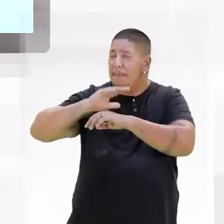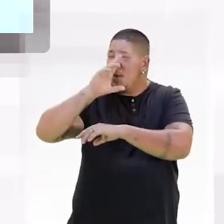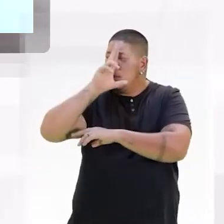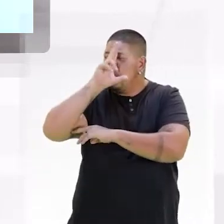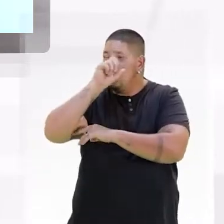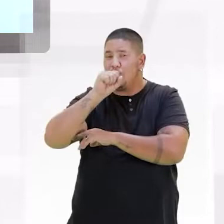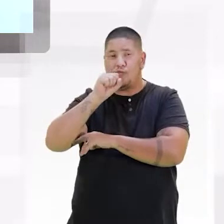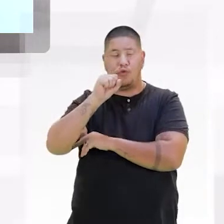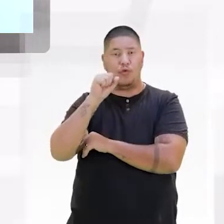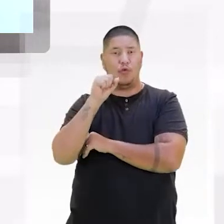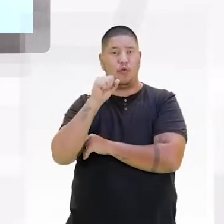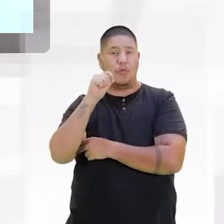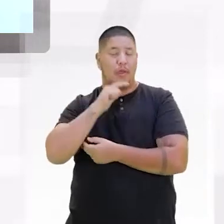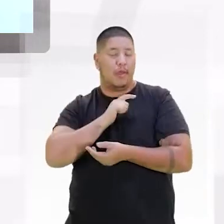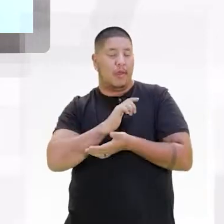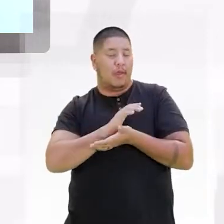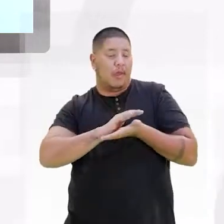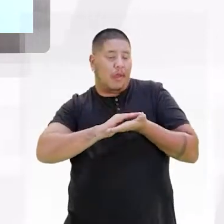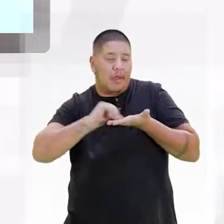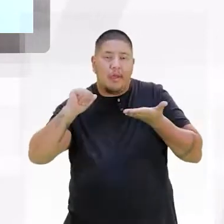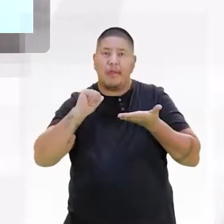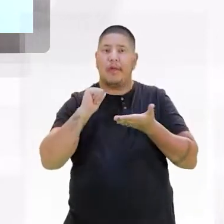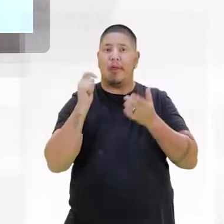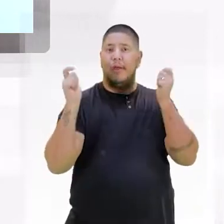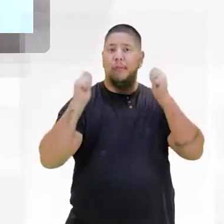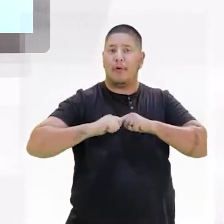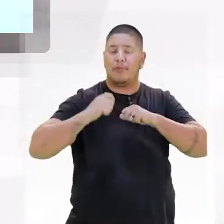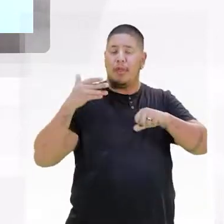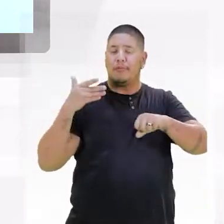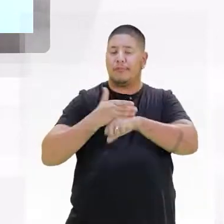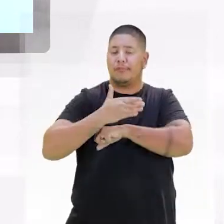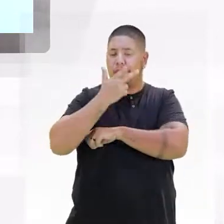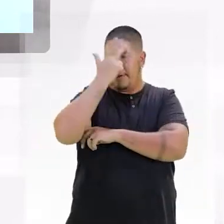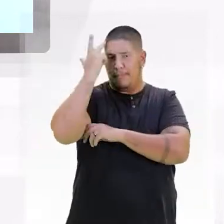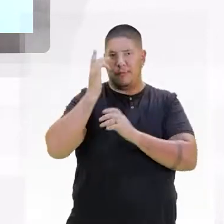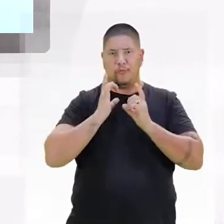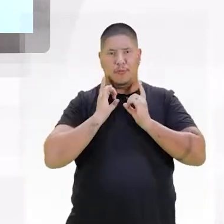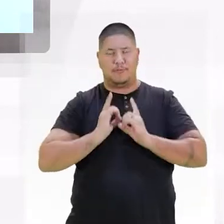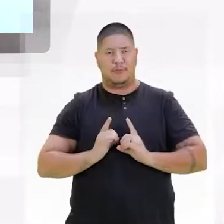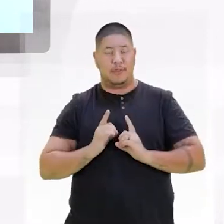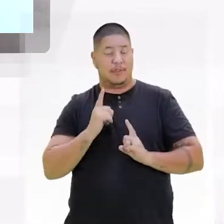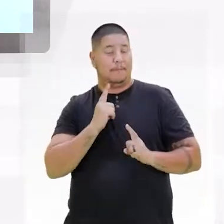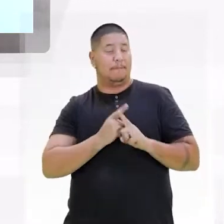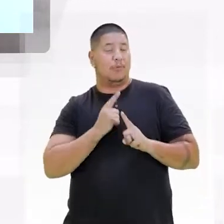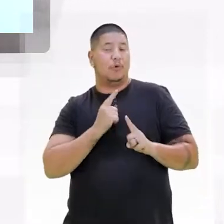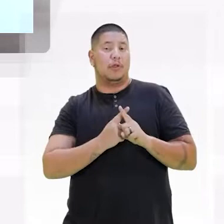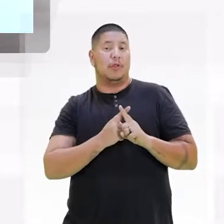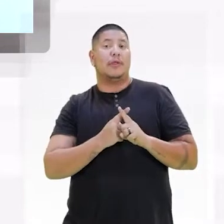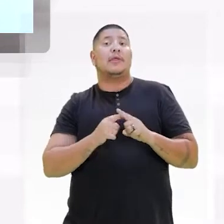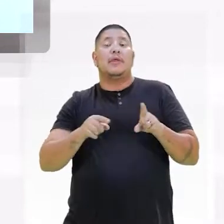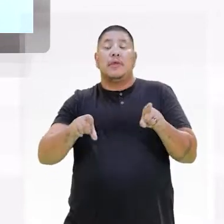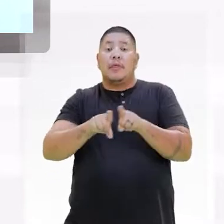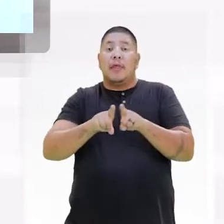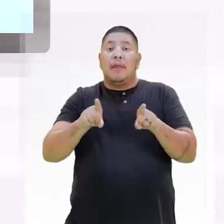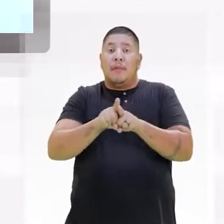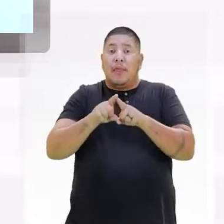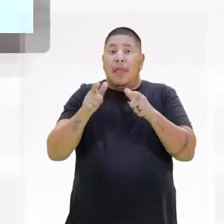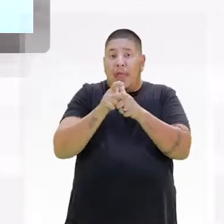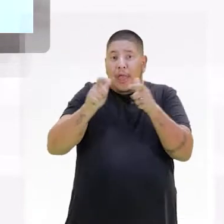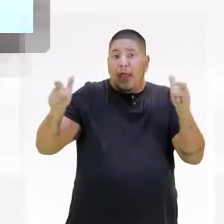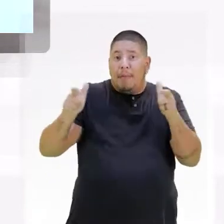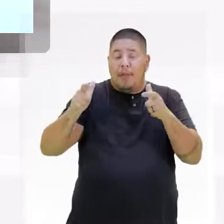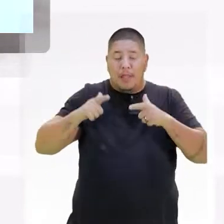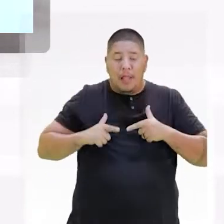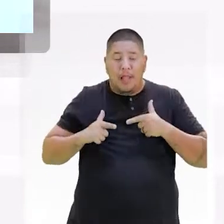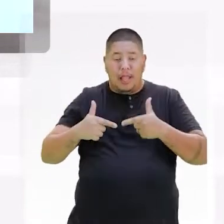determinante para excluir a possibilidade de participação da pessoa com deficiência, porque também pela barreira